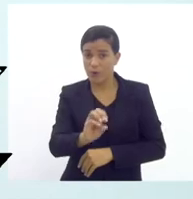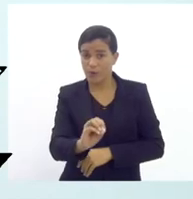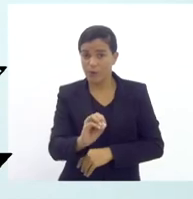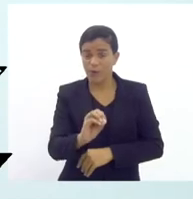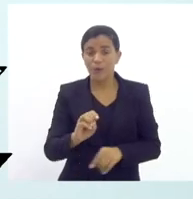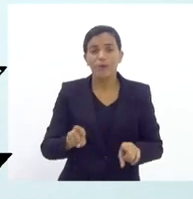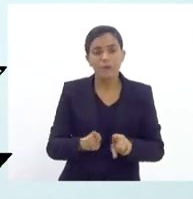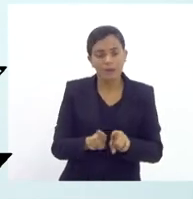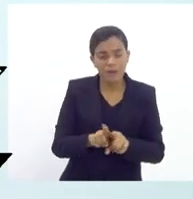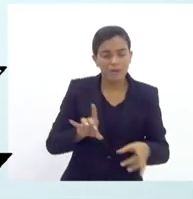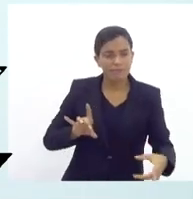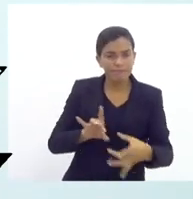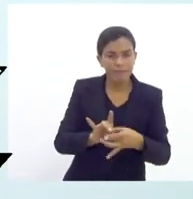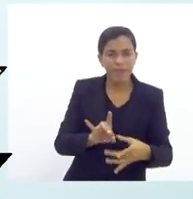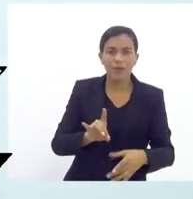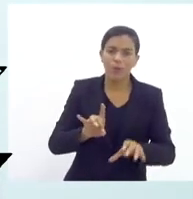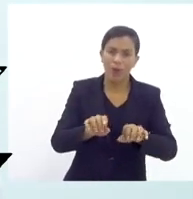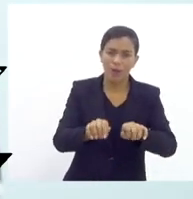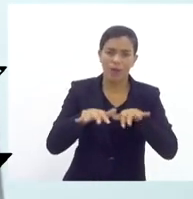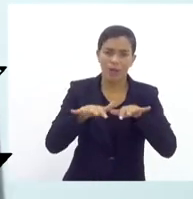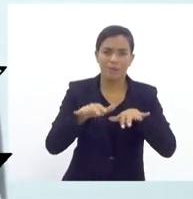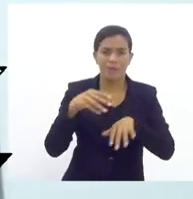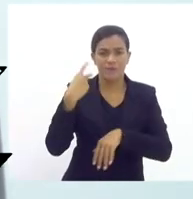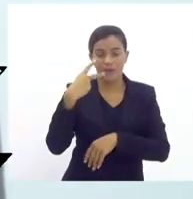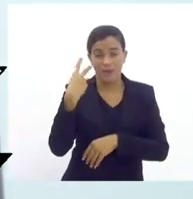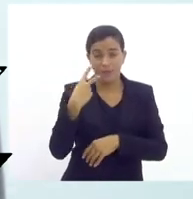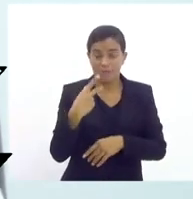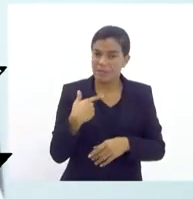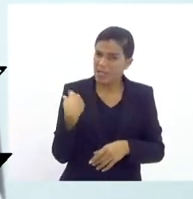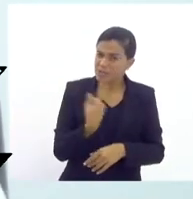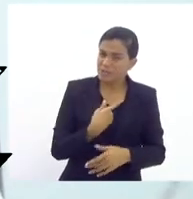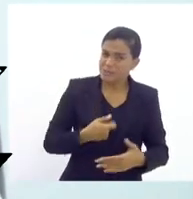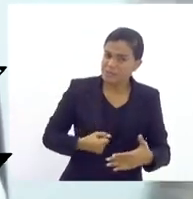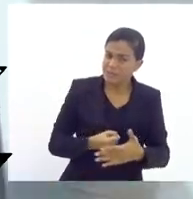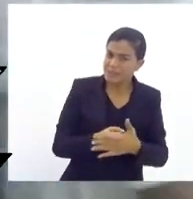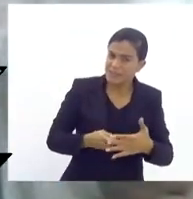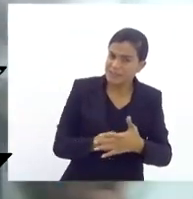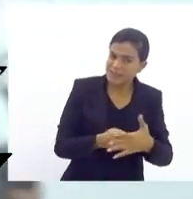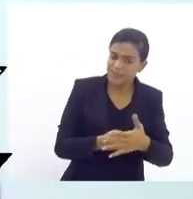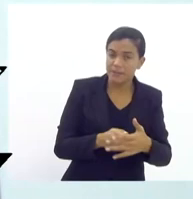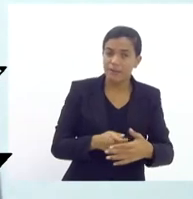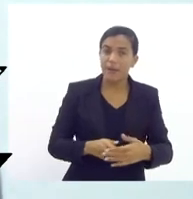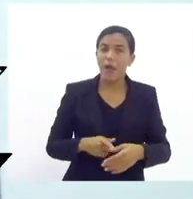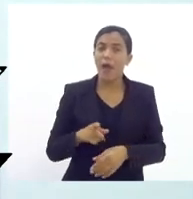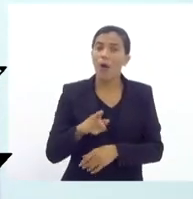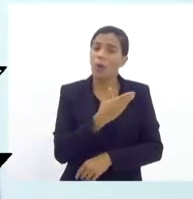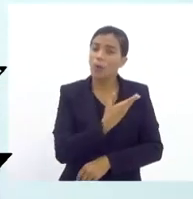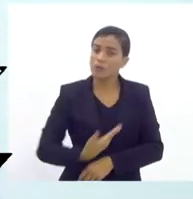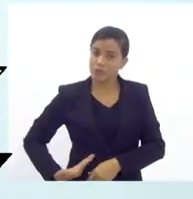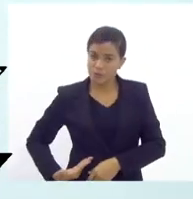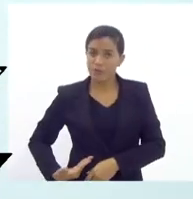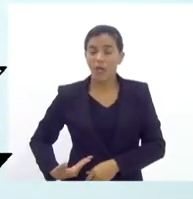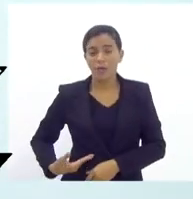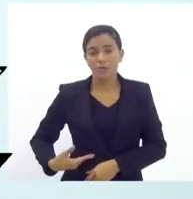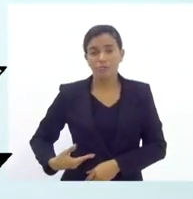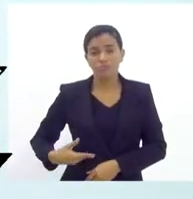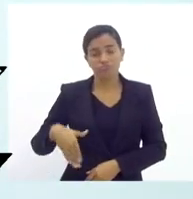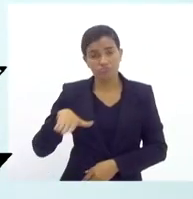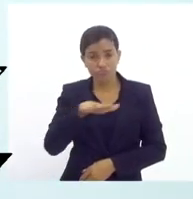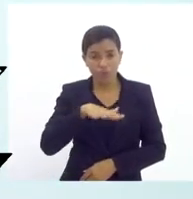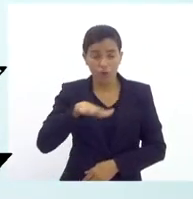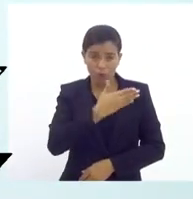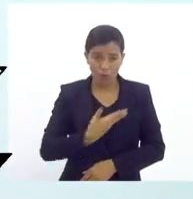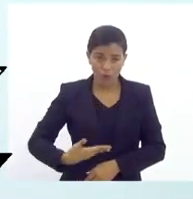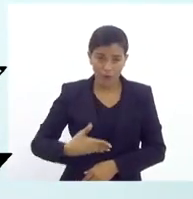tem a ver com a câmara de vereadores Então a gente tem que implicar não só o estado no lugar do seu